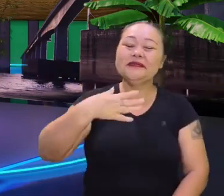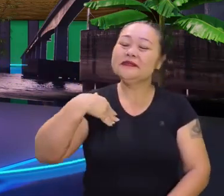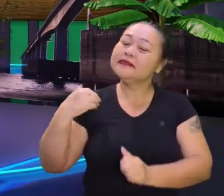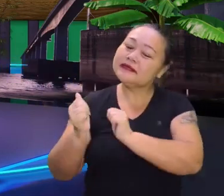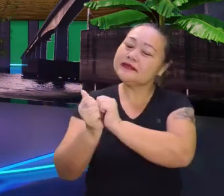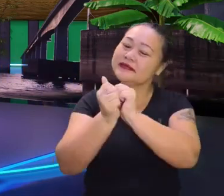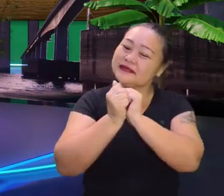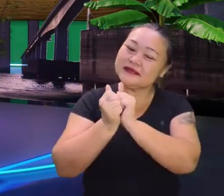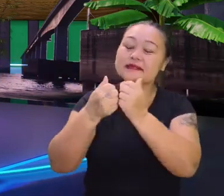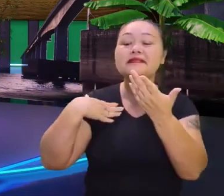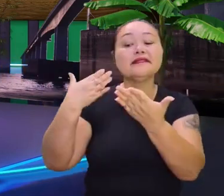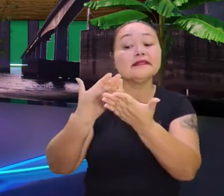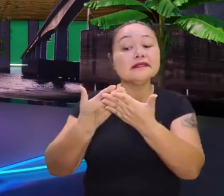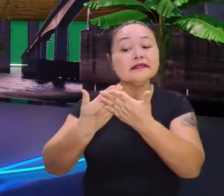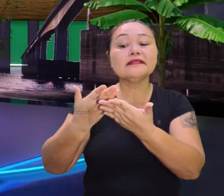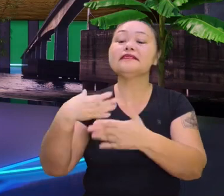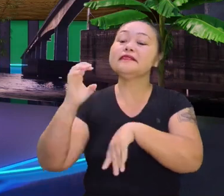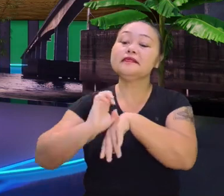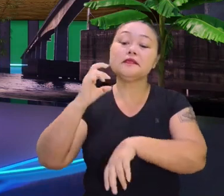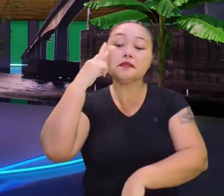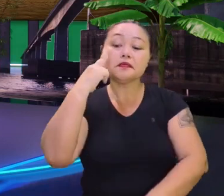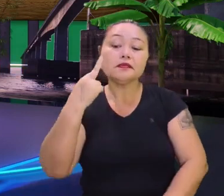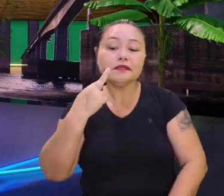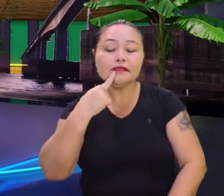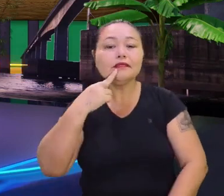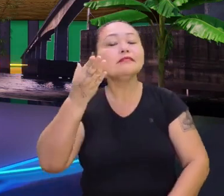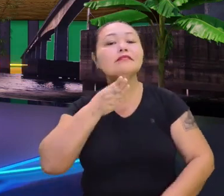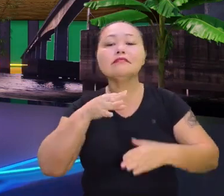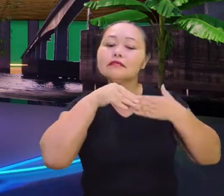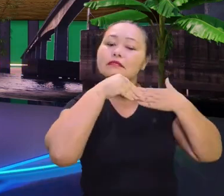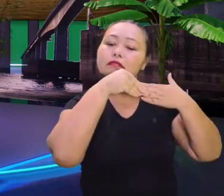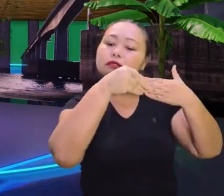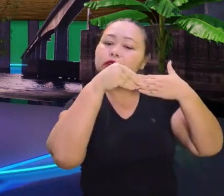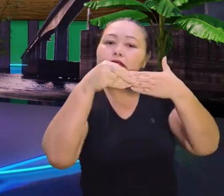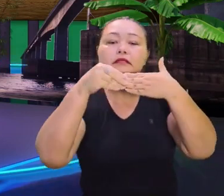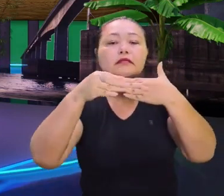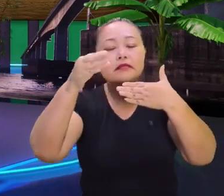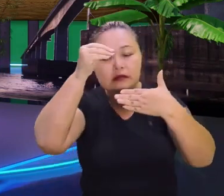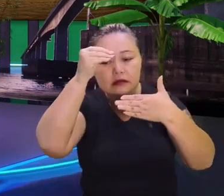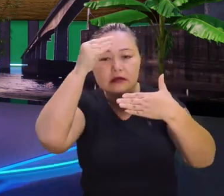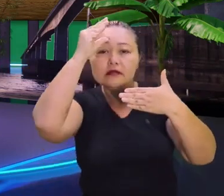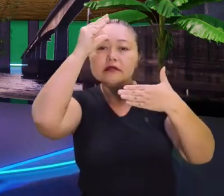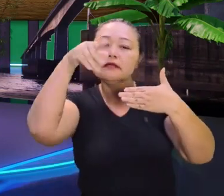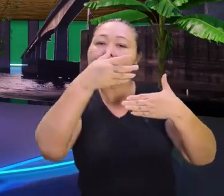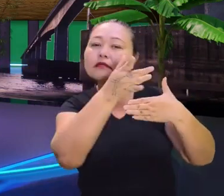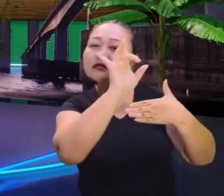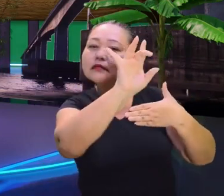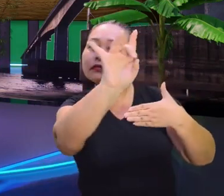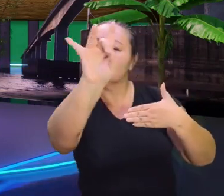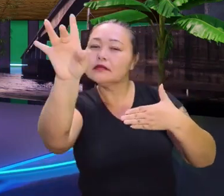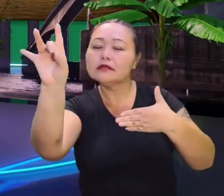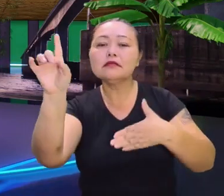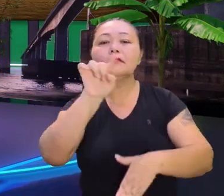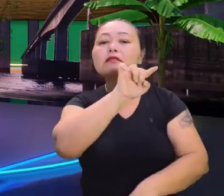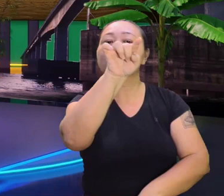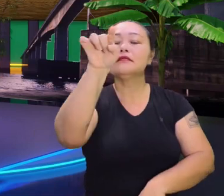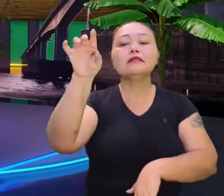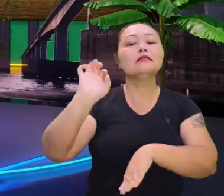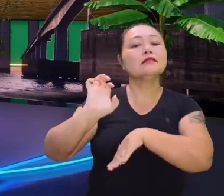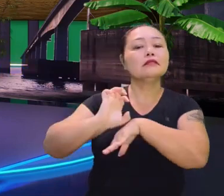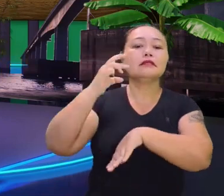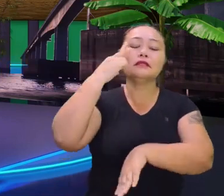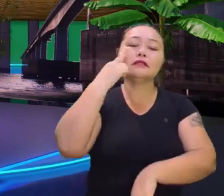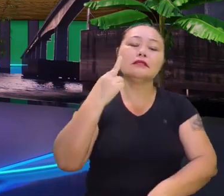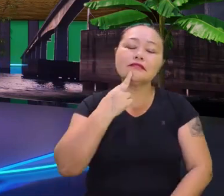nossa companheira das aulas de Geografia de Rondônia, que está levando aí esse conhecimento para cada lugar do nosso